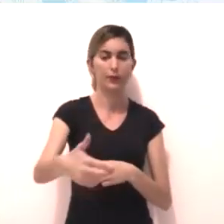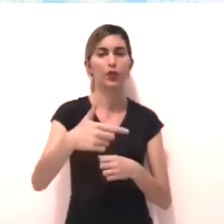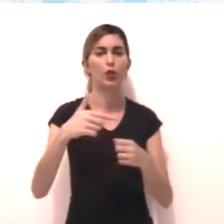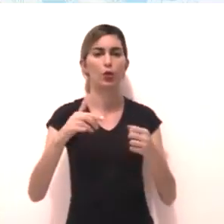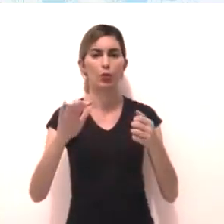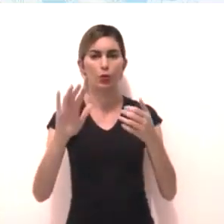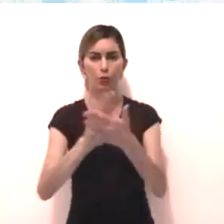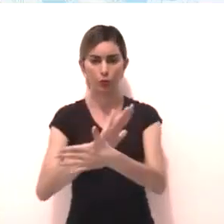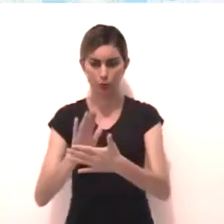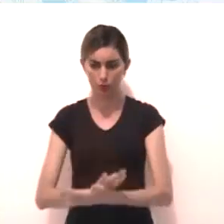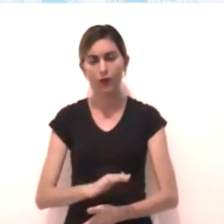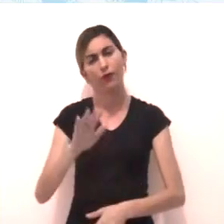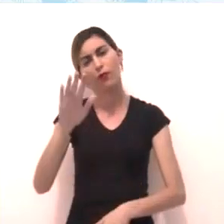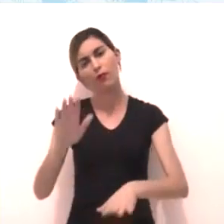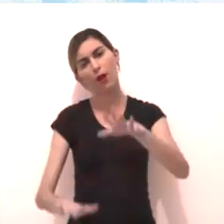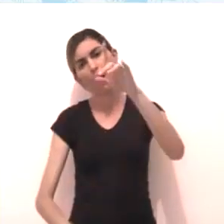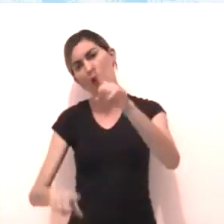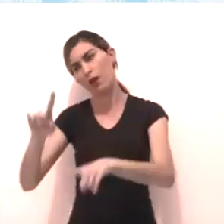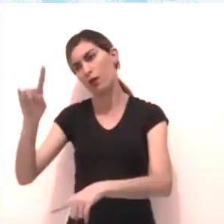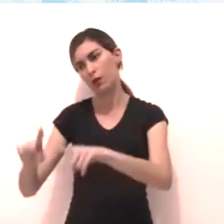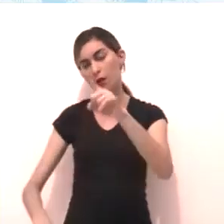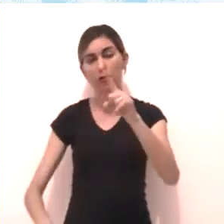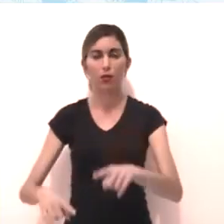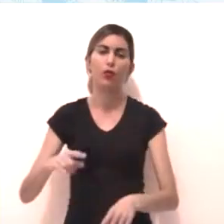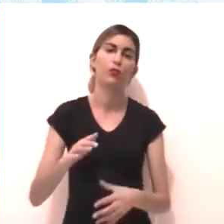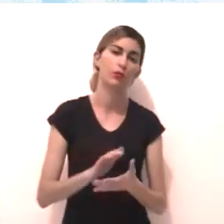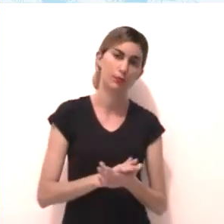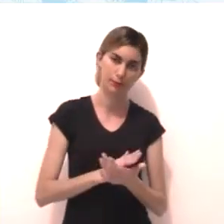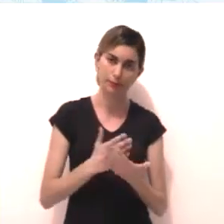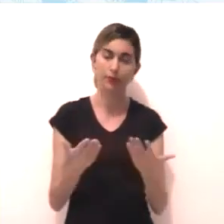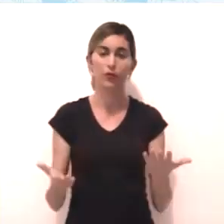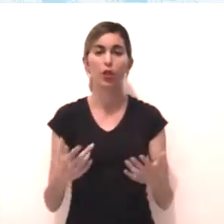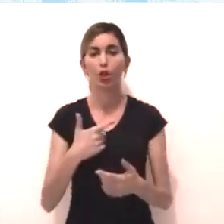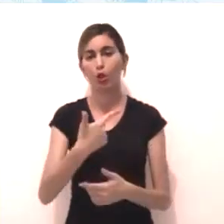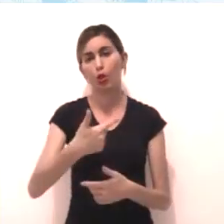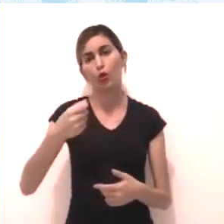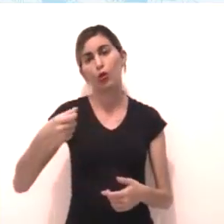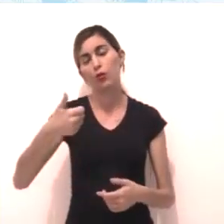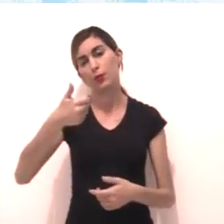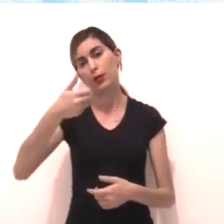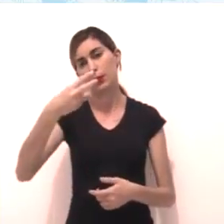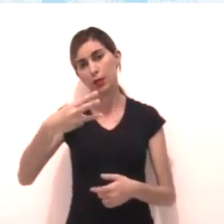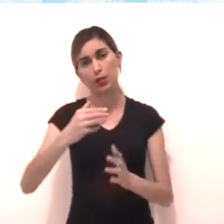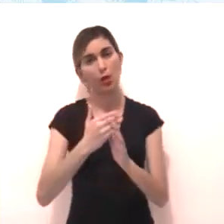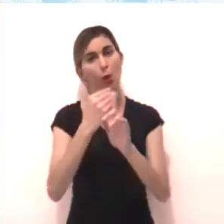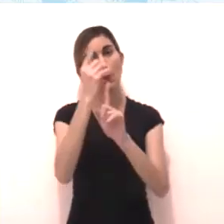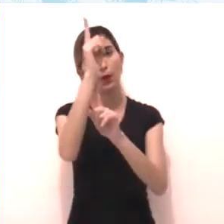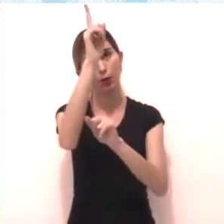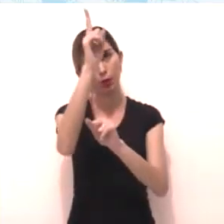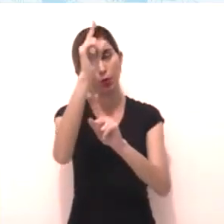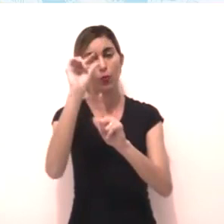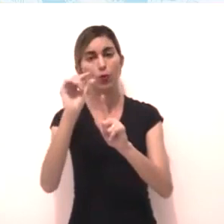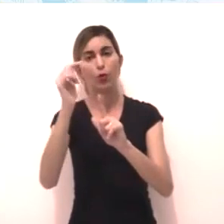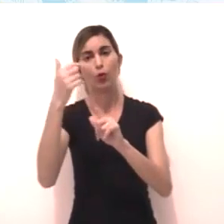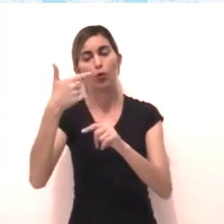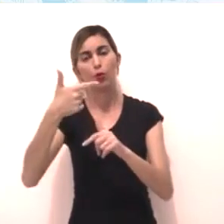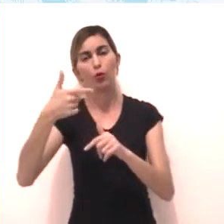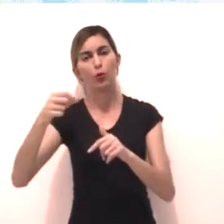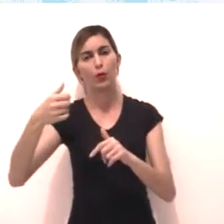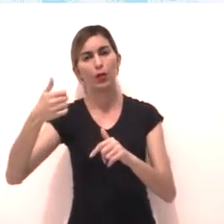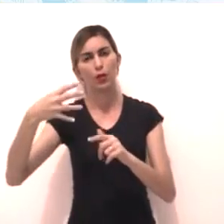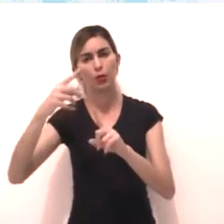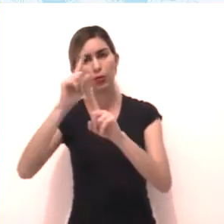o desmatamento no Brasil ele foi variando, tendo poucas variações, né? Em 2013 aumentou um pouco,